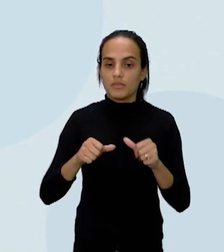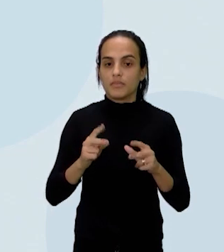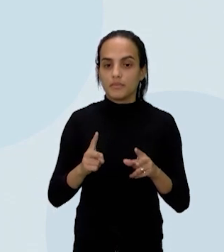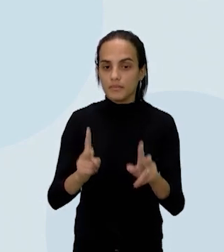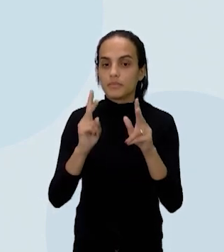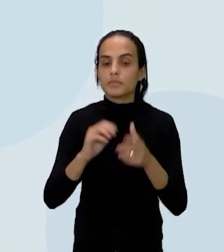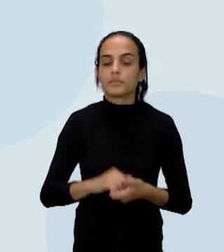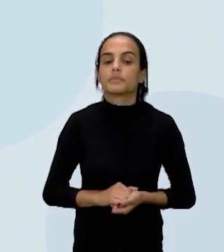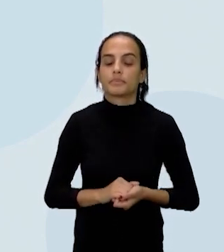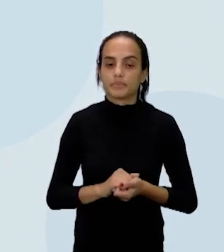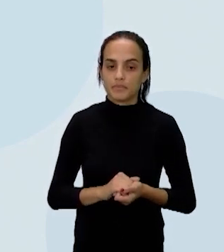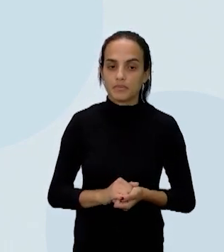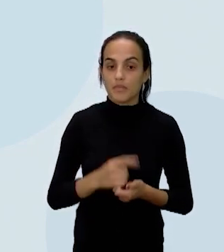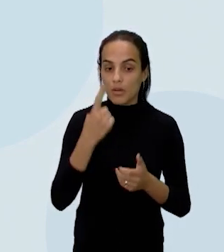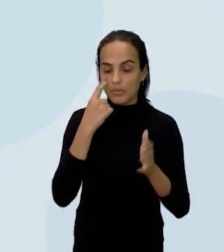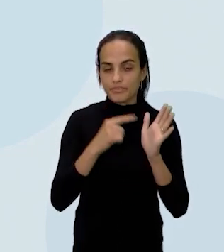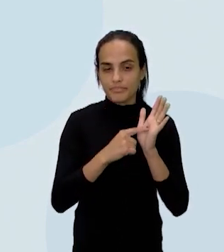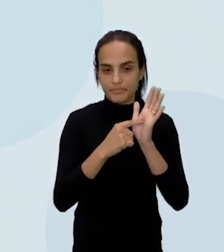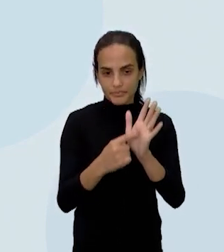eu vou mostrar para vocês.